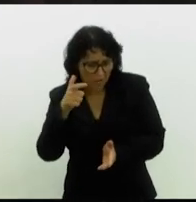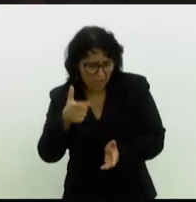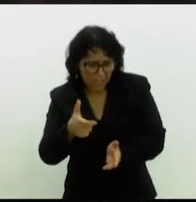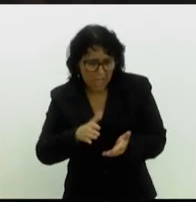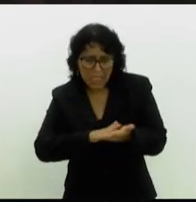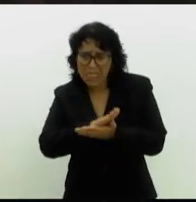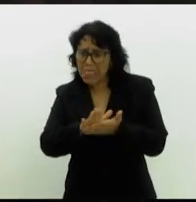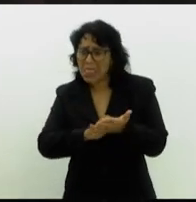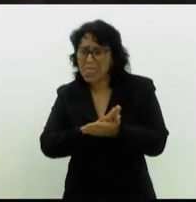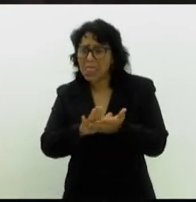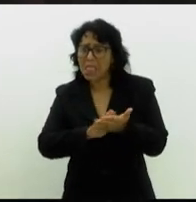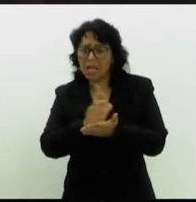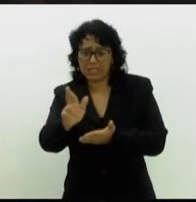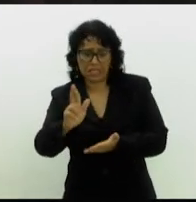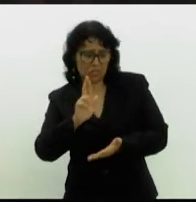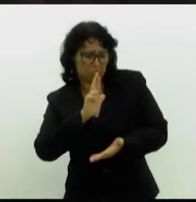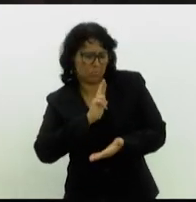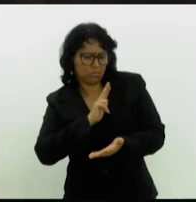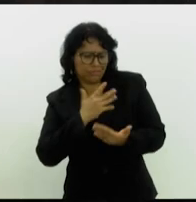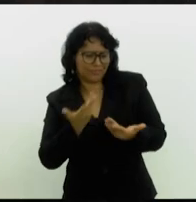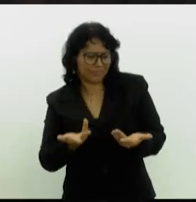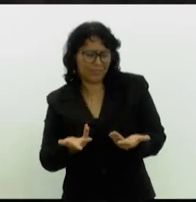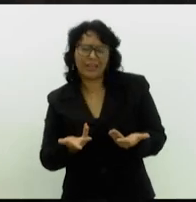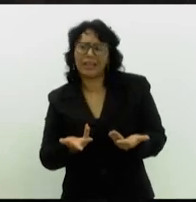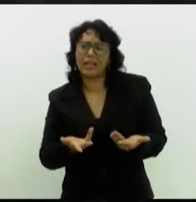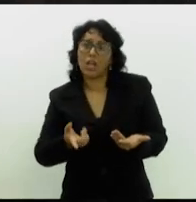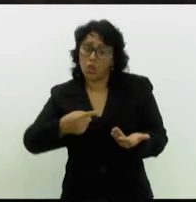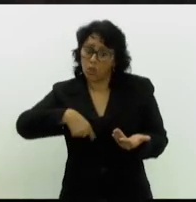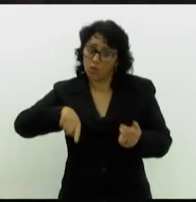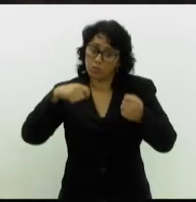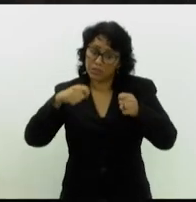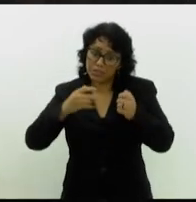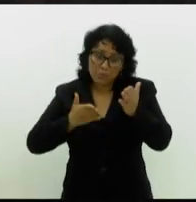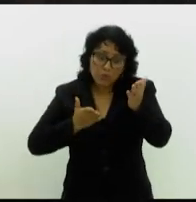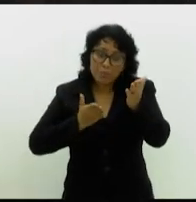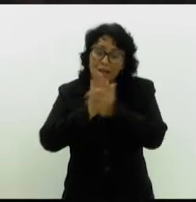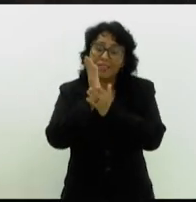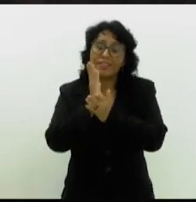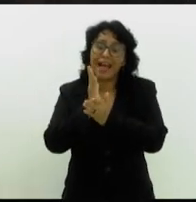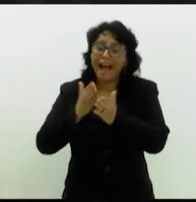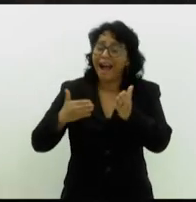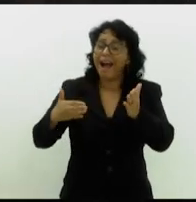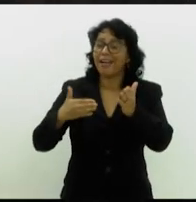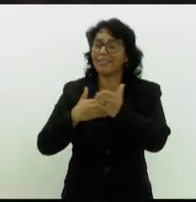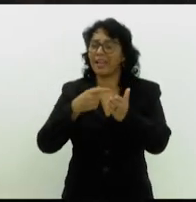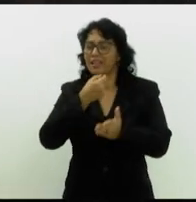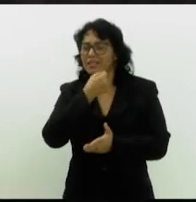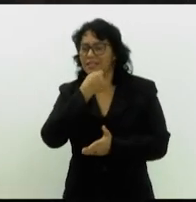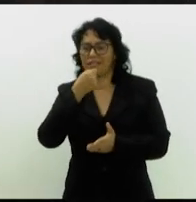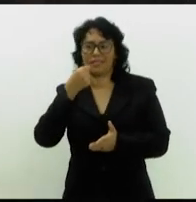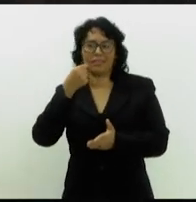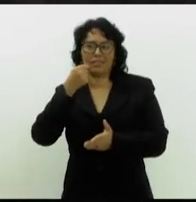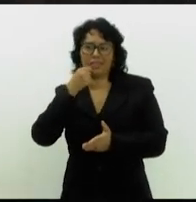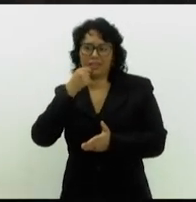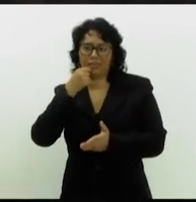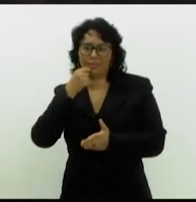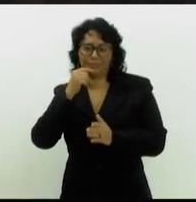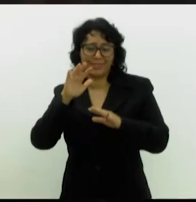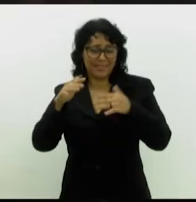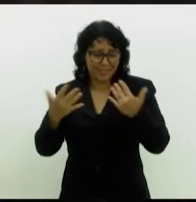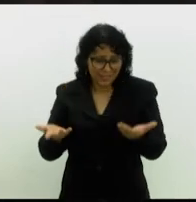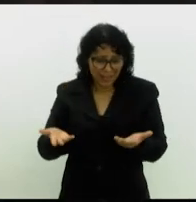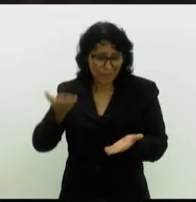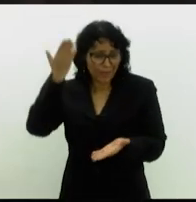até setembro porque senão fica sujeito ao sistema nonagesimal né E você perde os